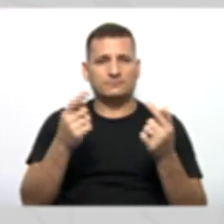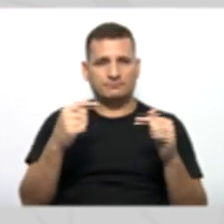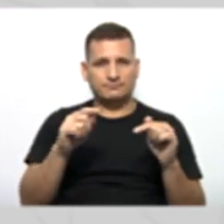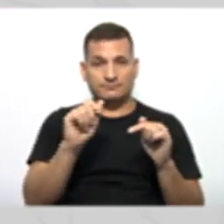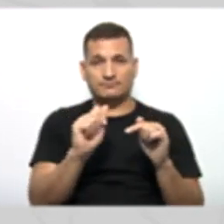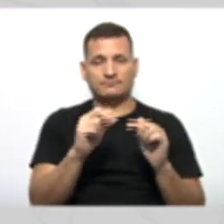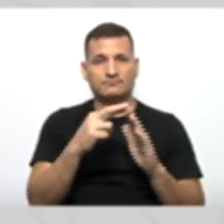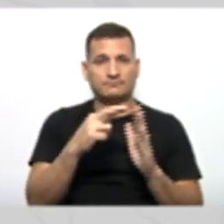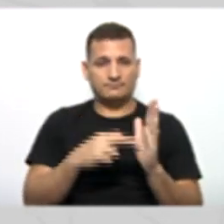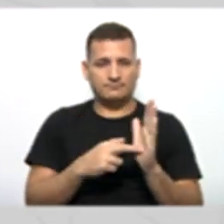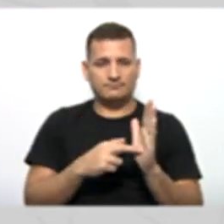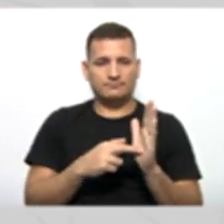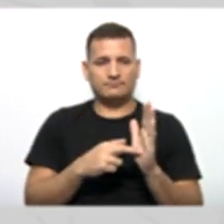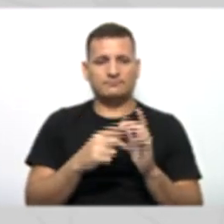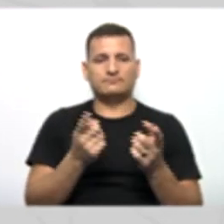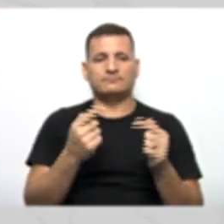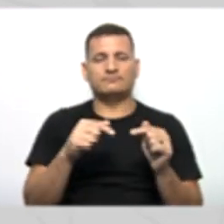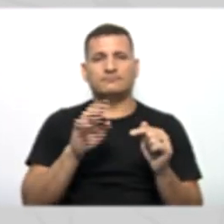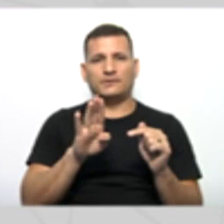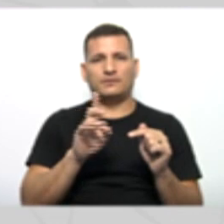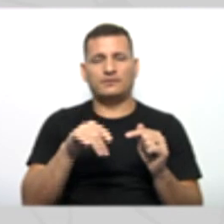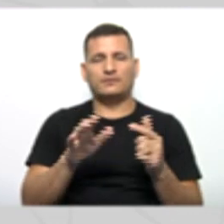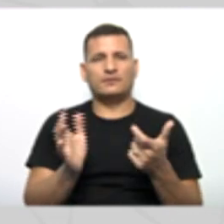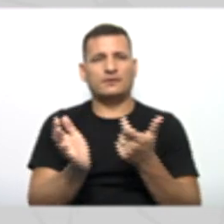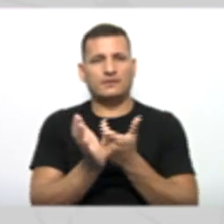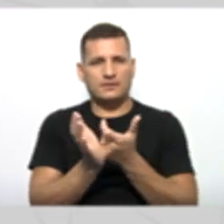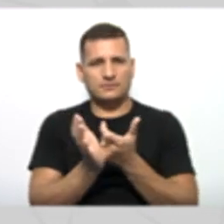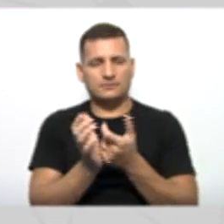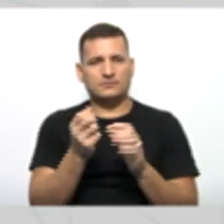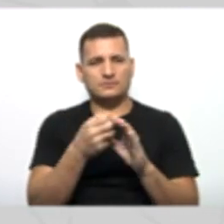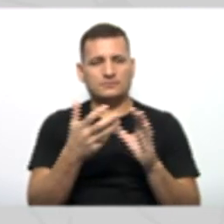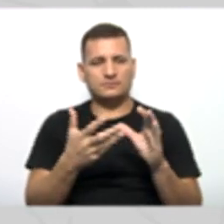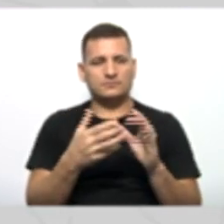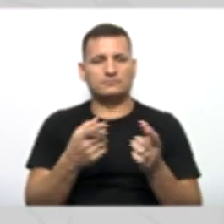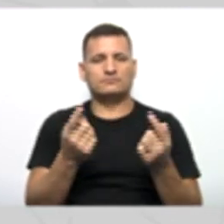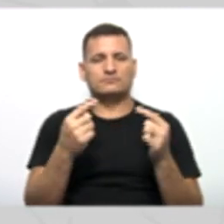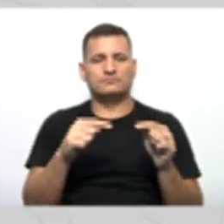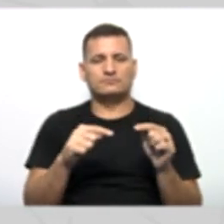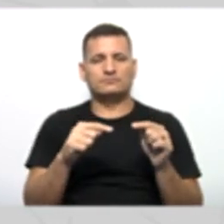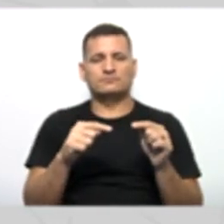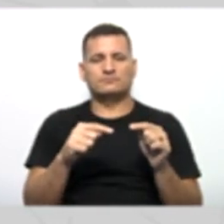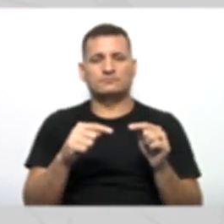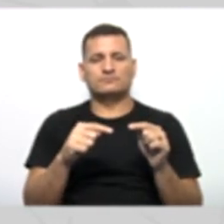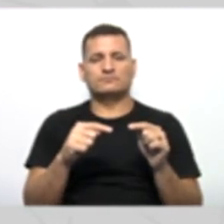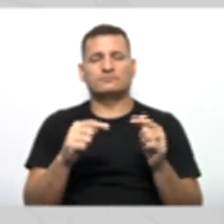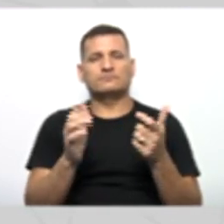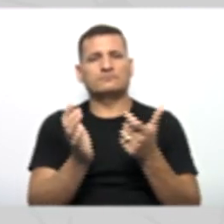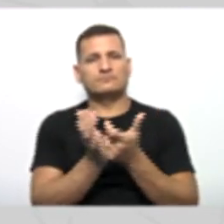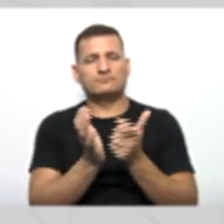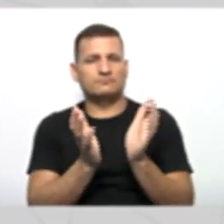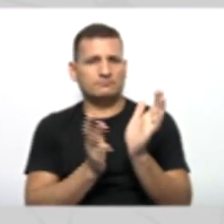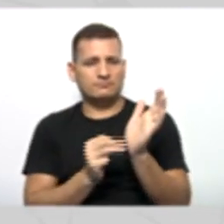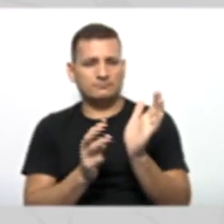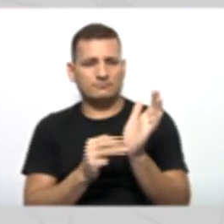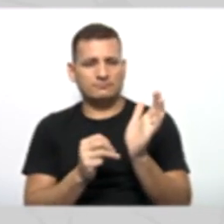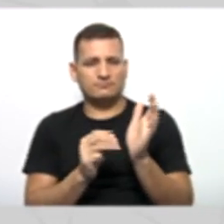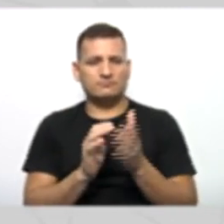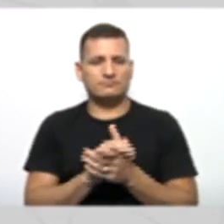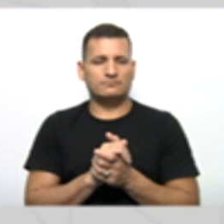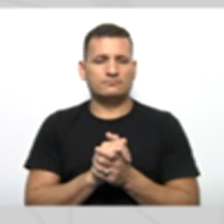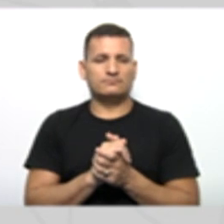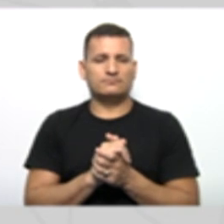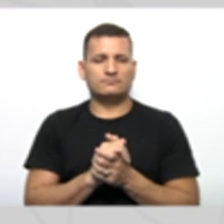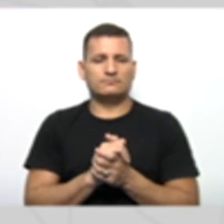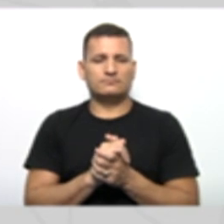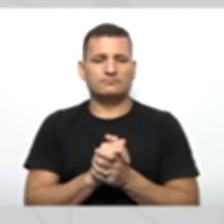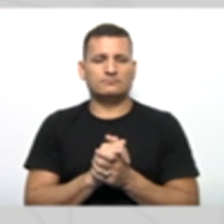procedimentos? É um conjunto de classes e atributos? É um conjunto de atributos e métodos? É um